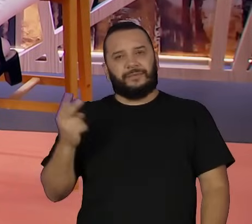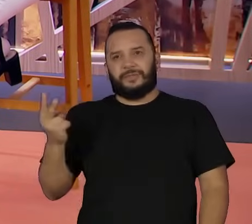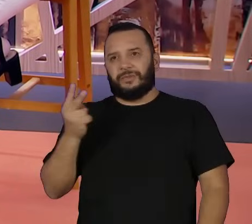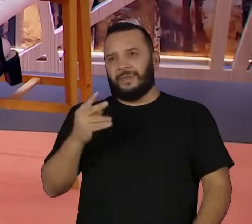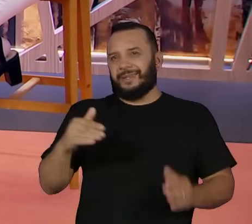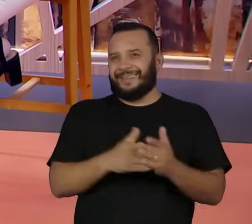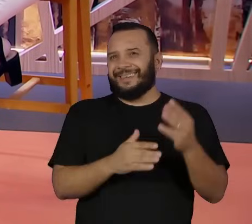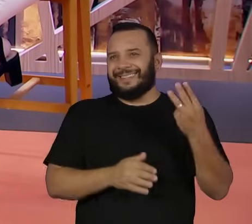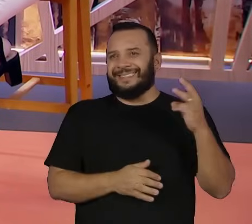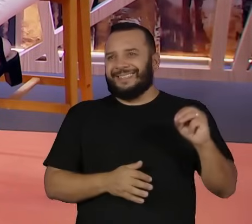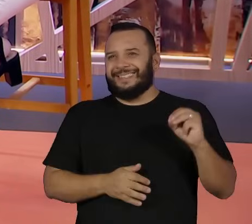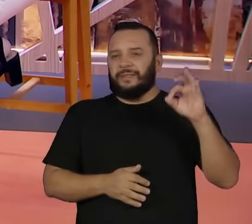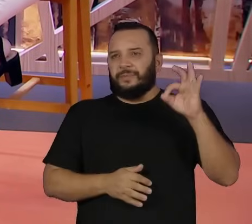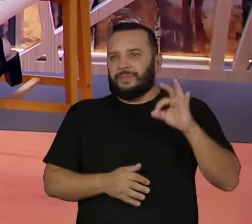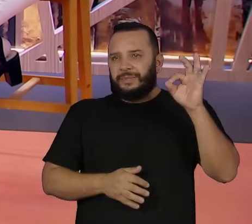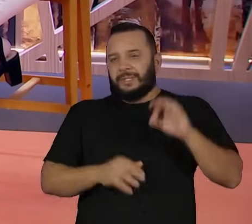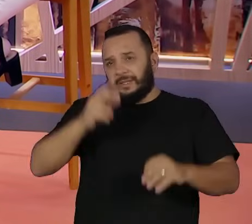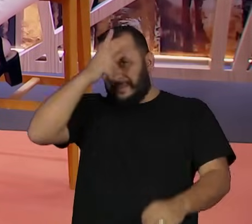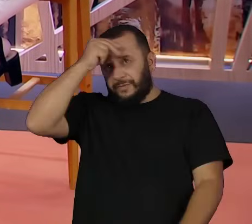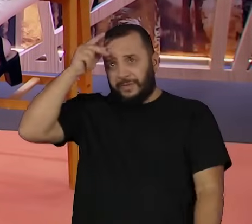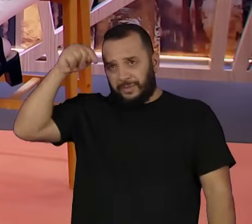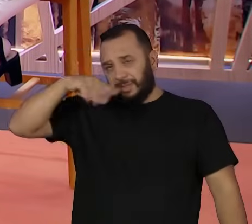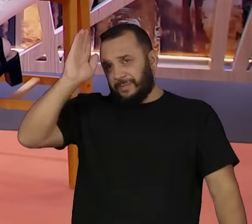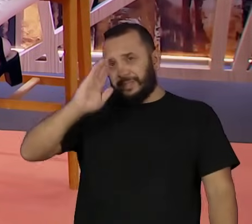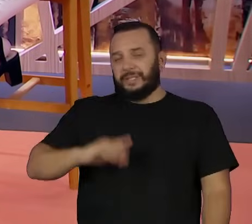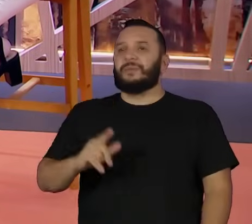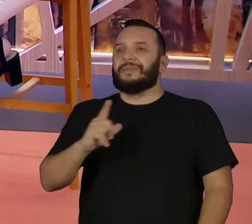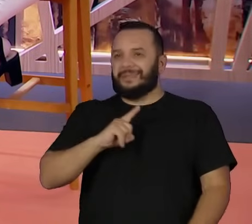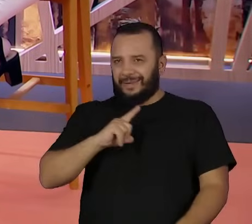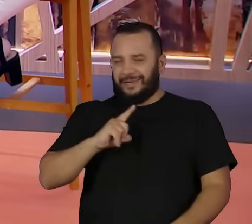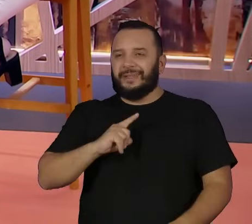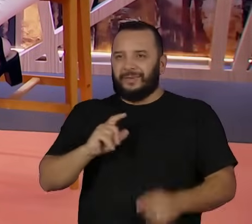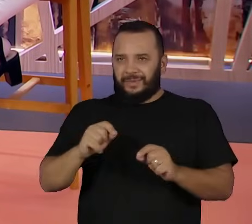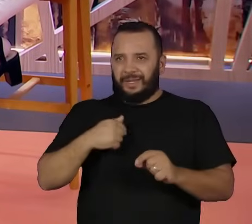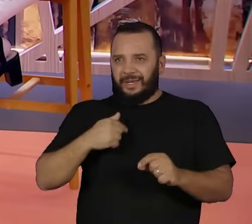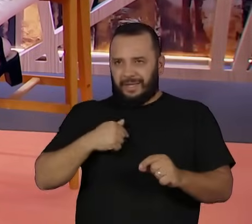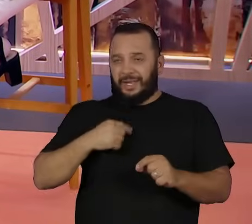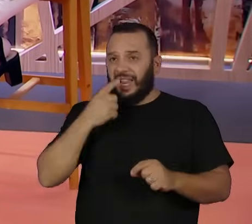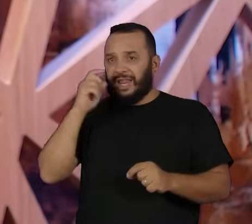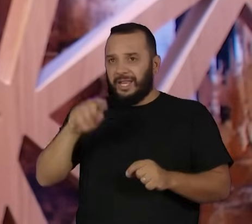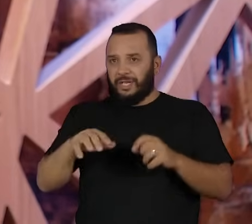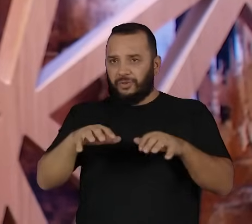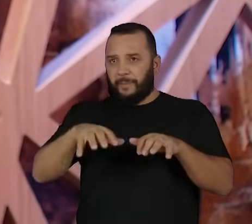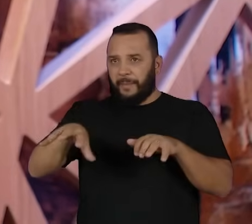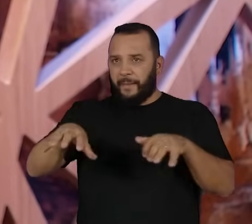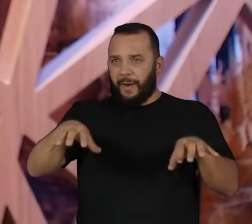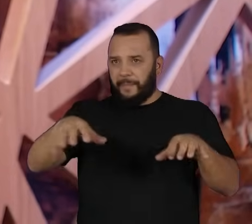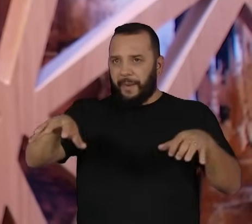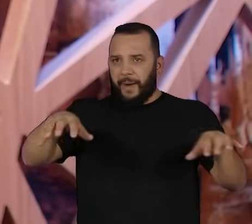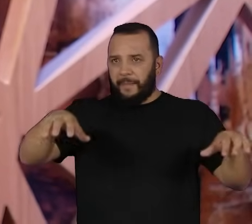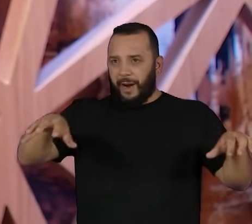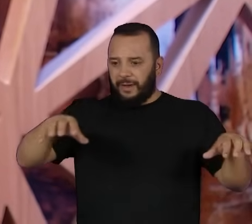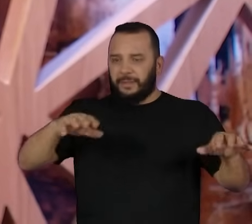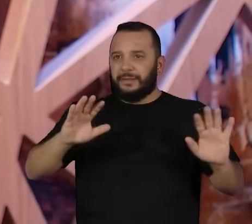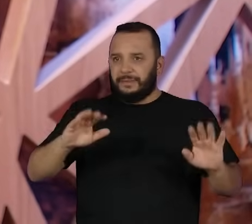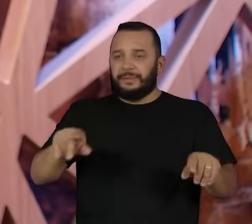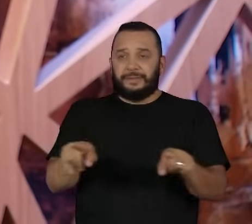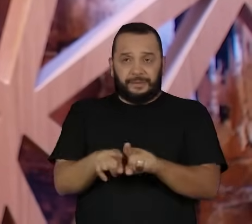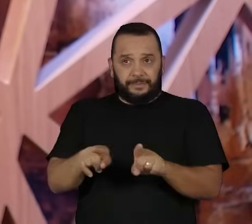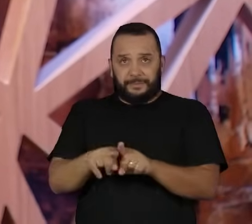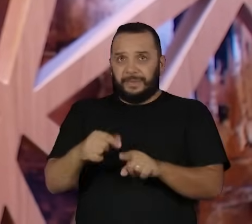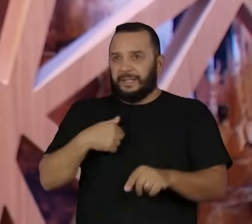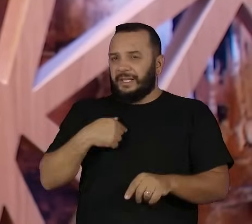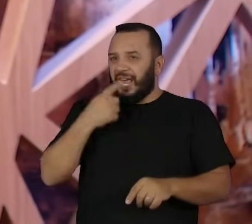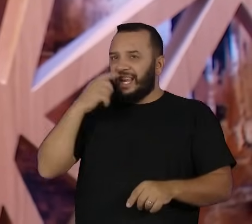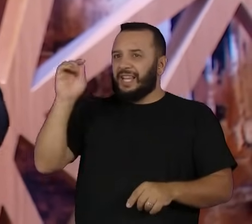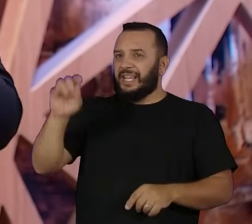30% dos municípios no Brasil têm coleta seletiva. Então, a gente precisa expandir isso. Na Política Nacional, a gente coloca que lixo é tudo